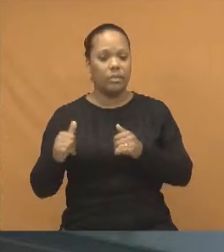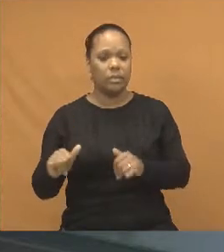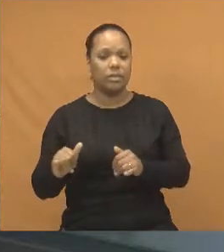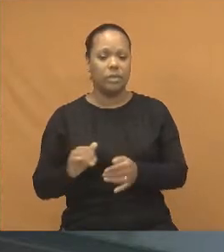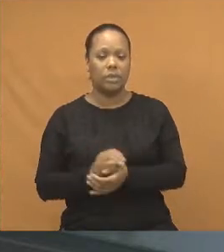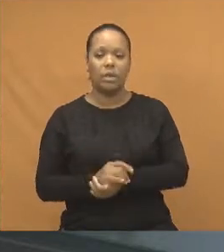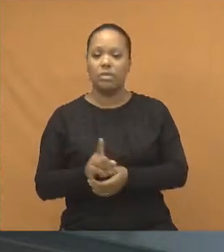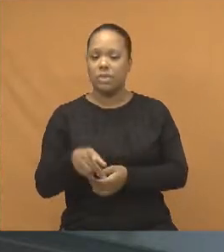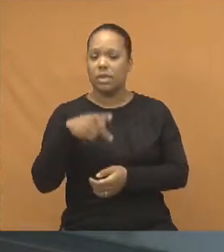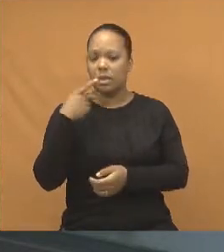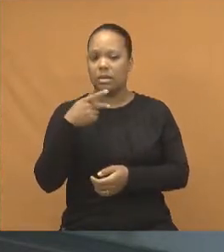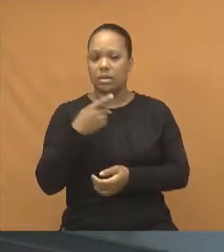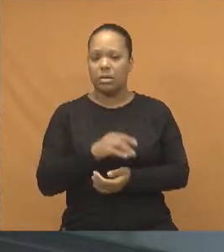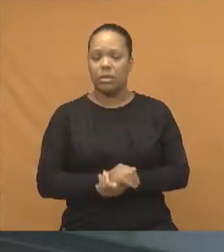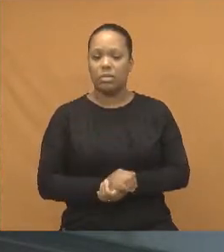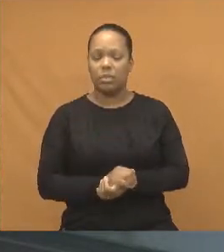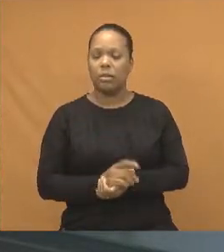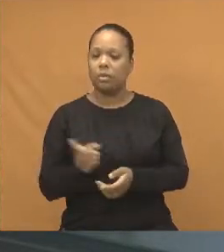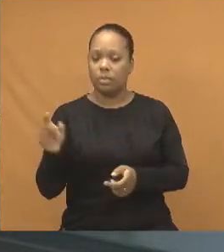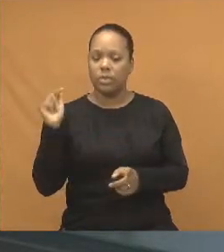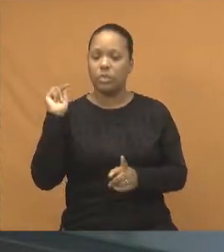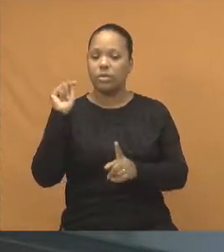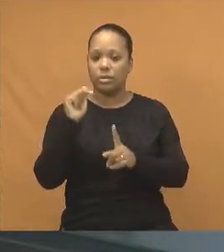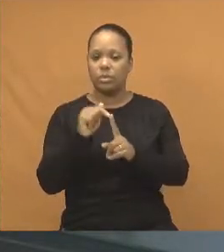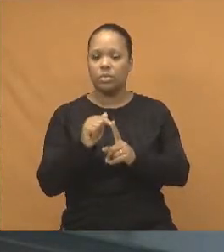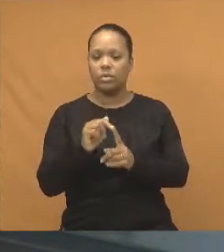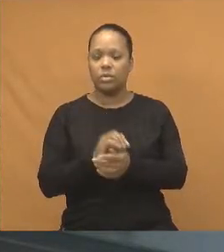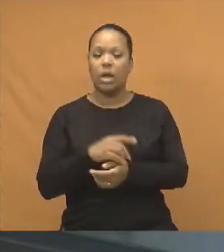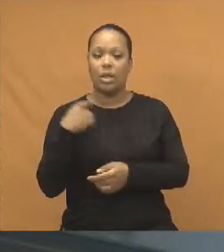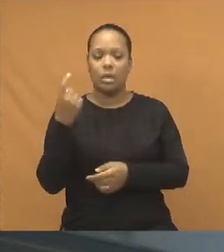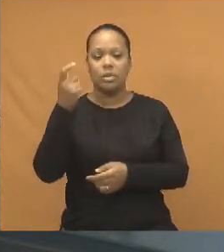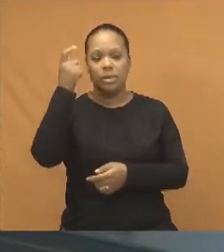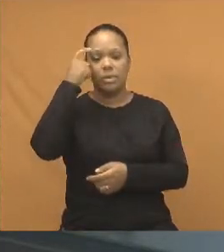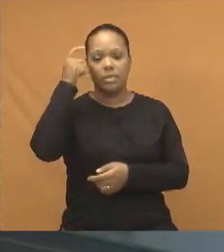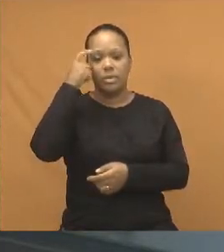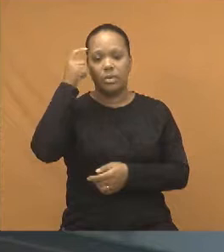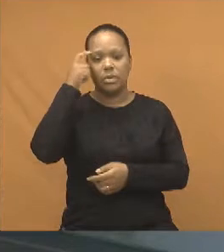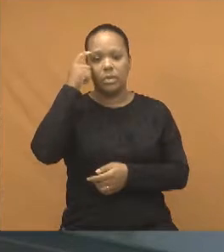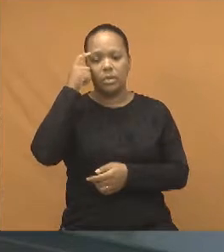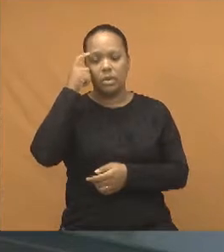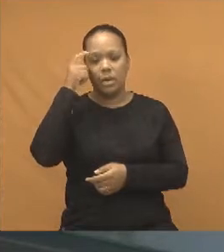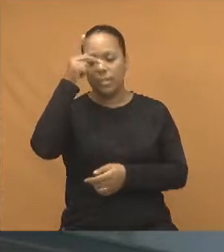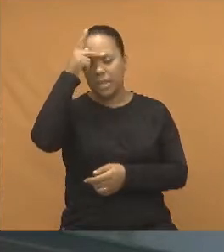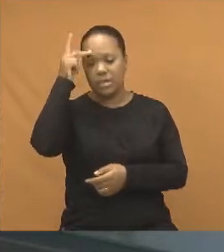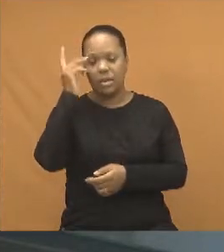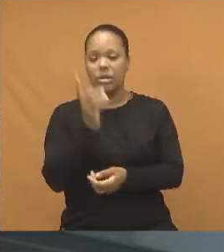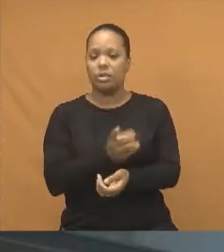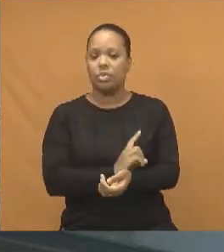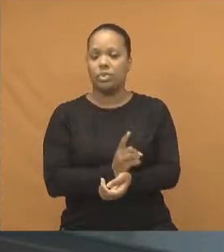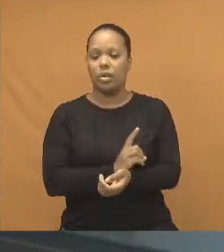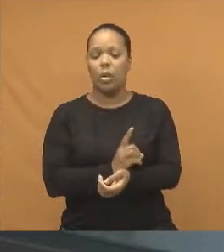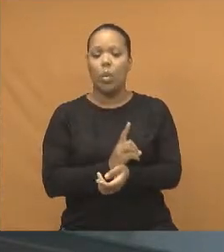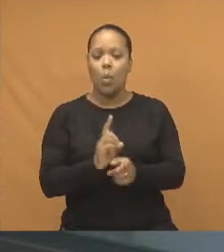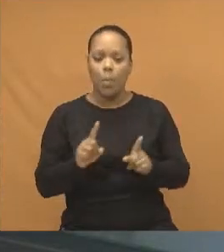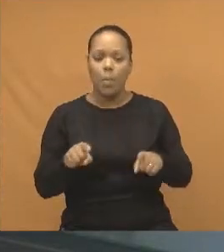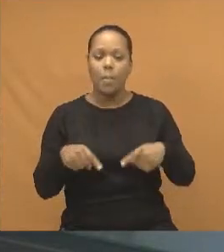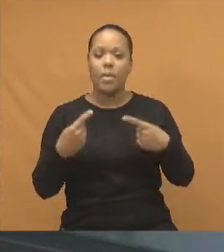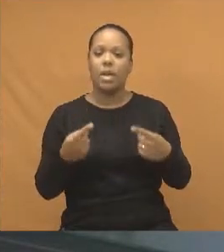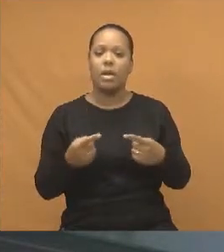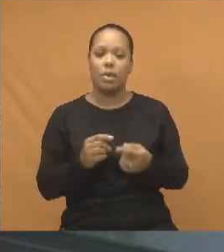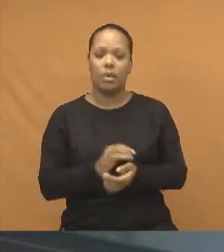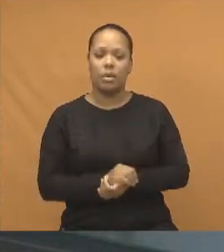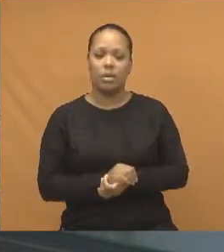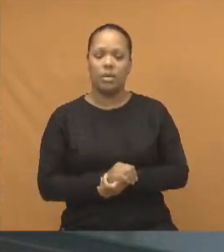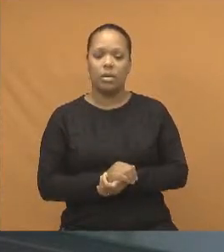mesmo está colocando, que é o intuito, a gente tem que pensar nos pacientes diabéticos que têm maior risco